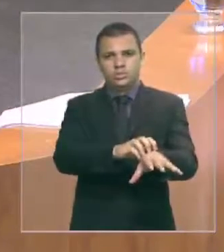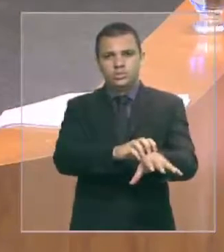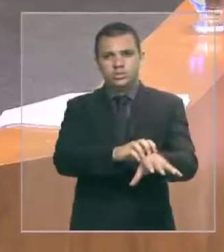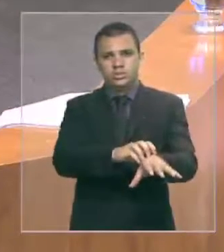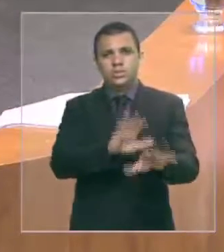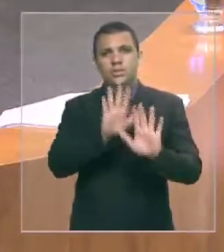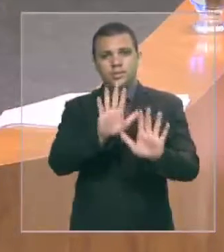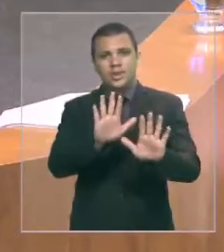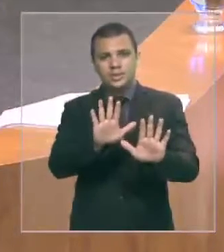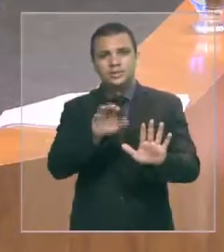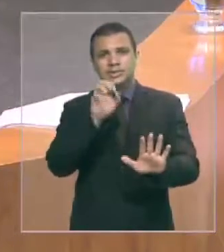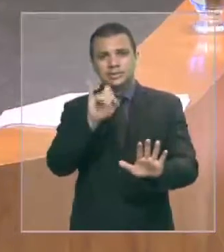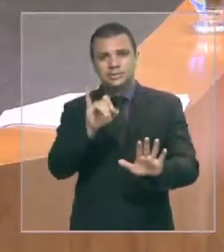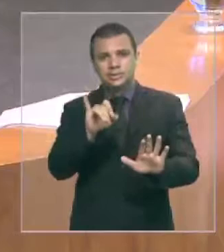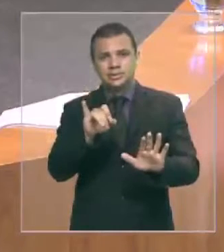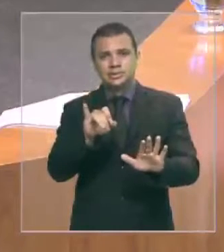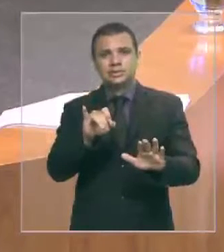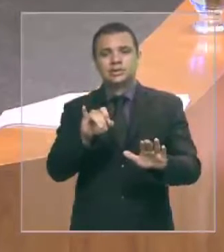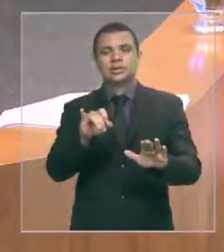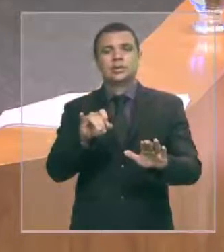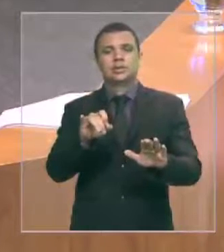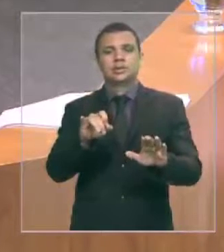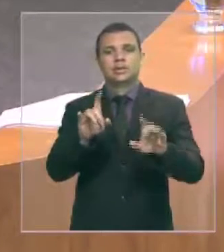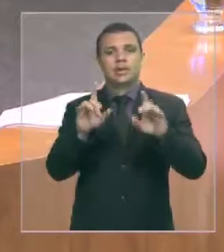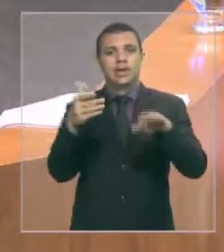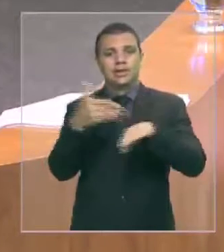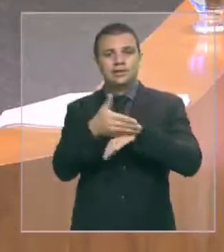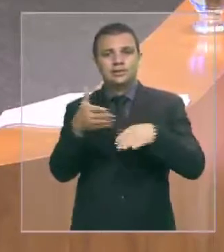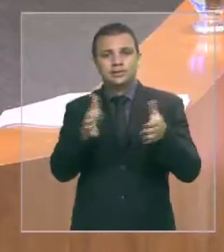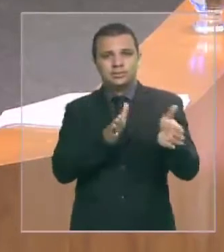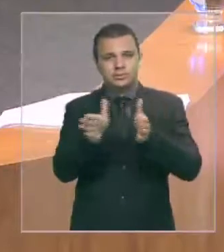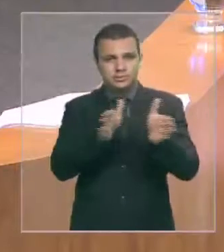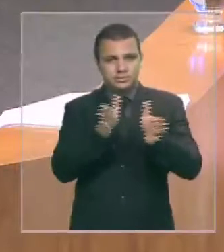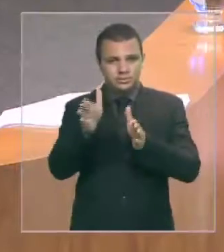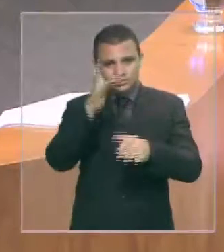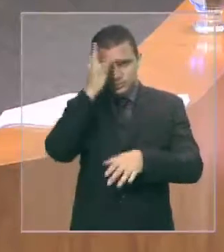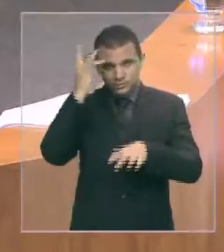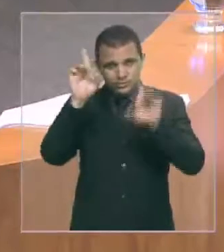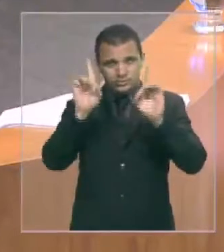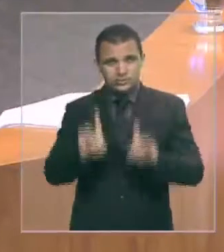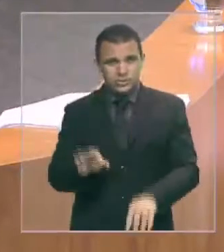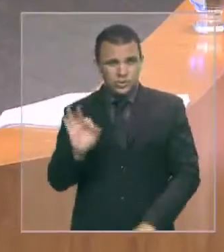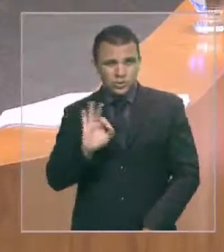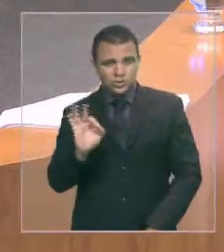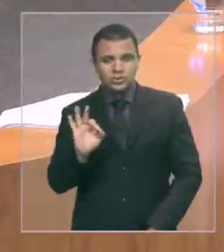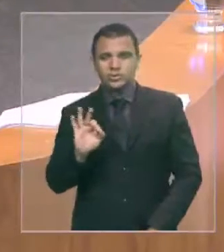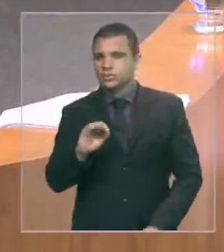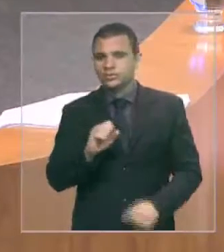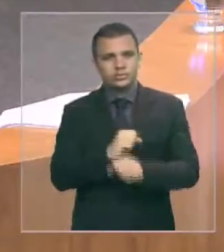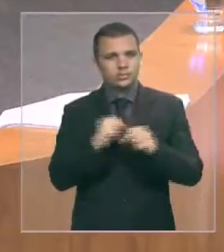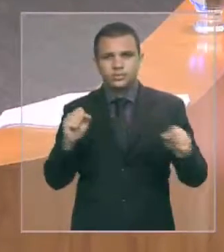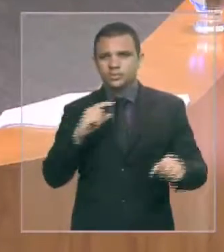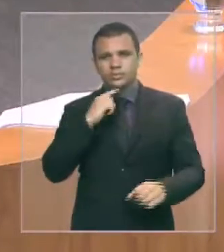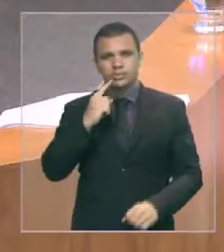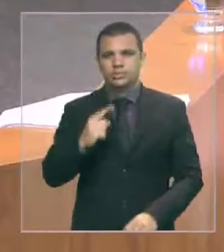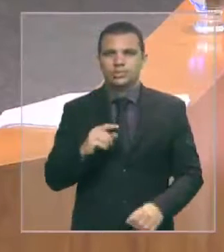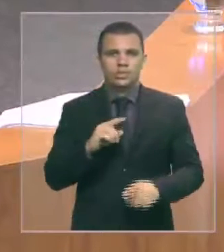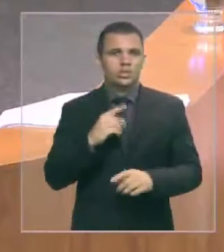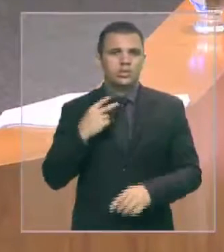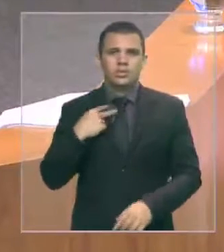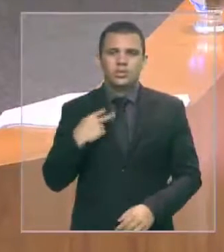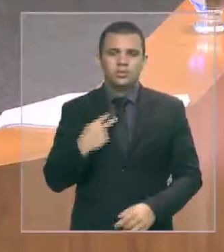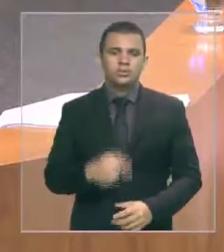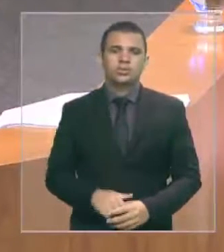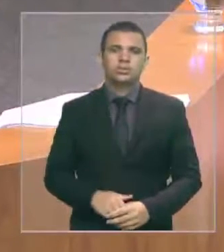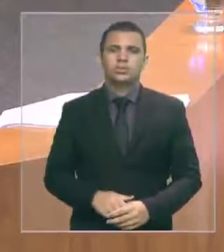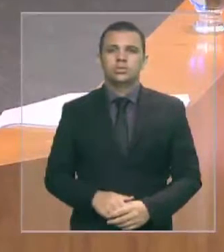não ofereça condições de acessibilidade às pessoas deficientes. Manutenção